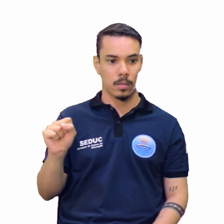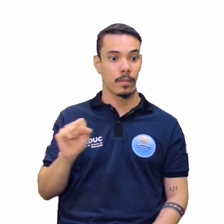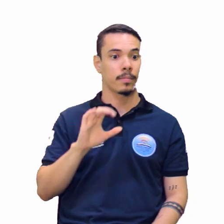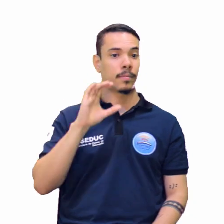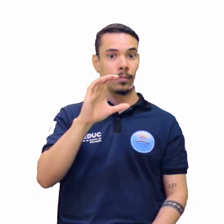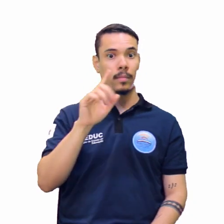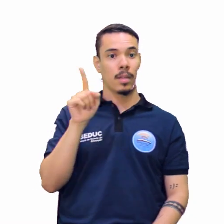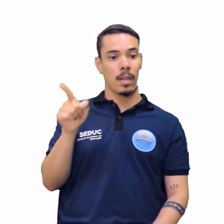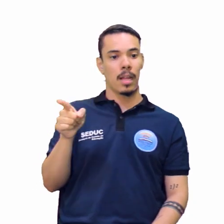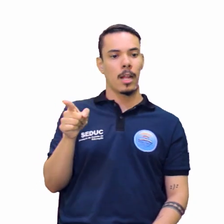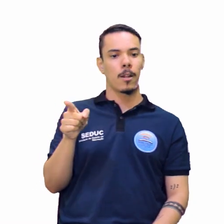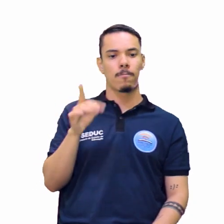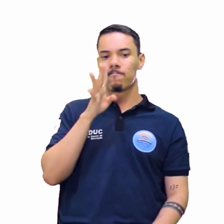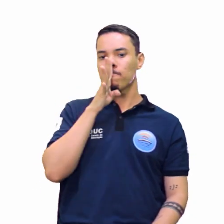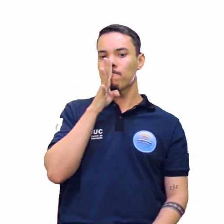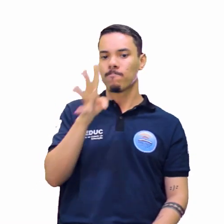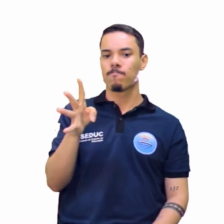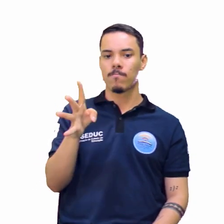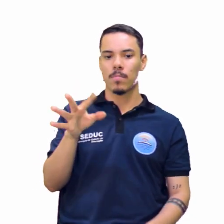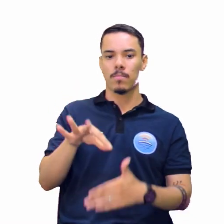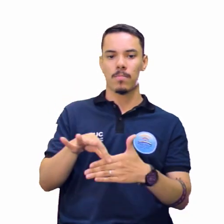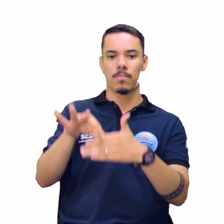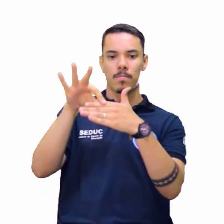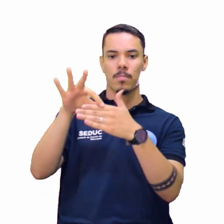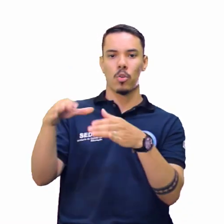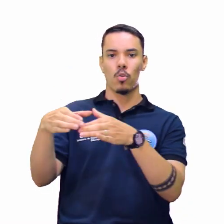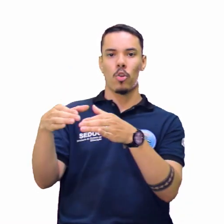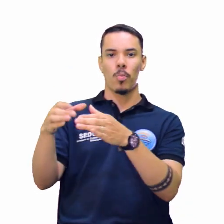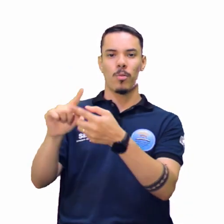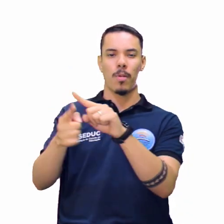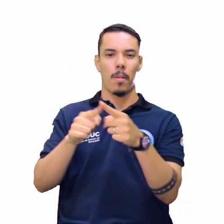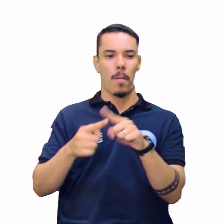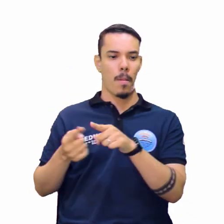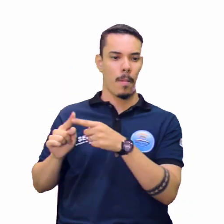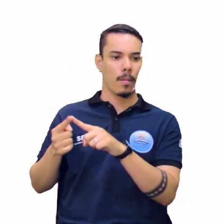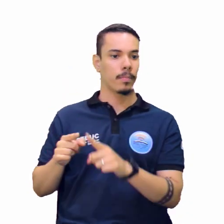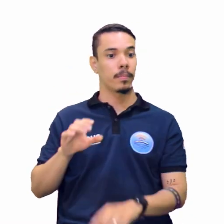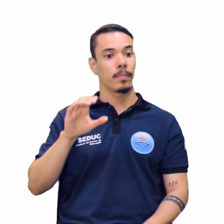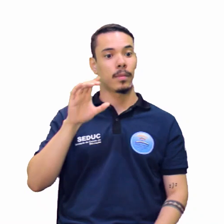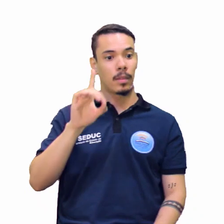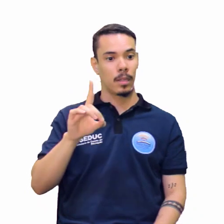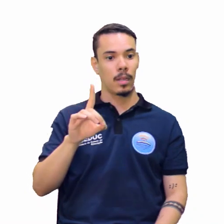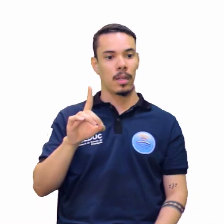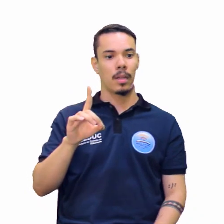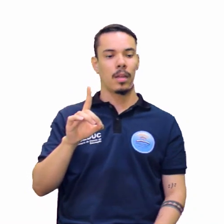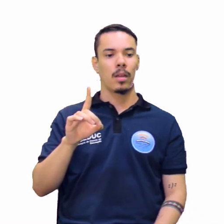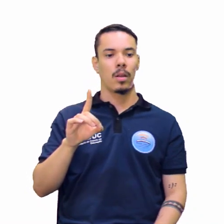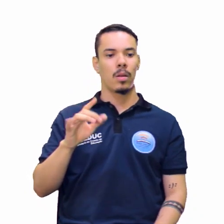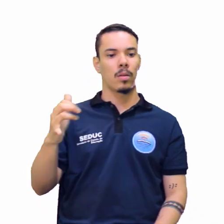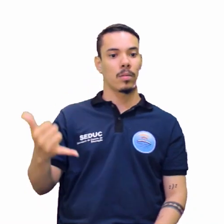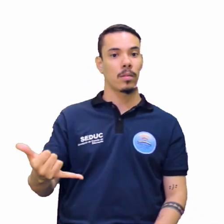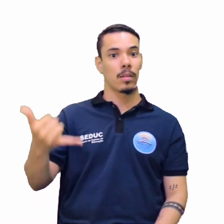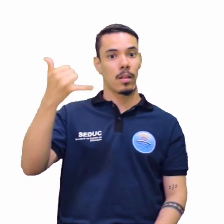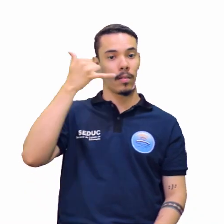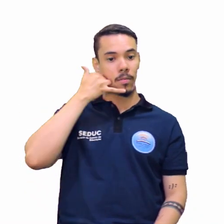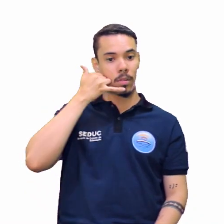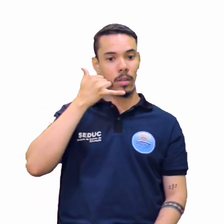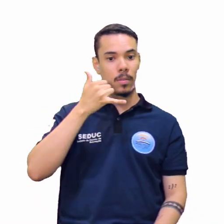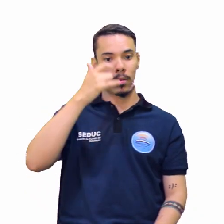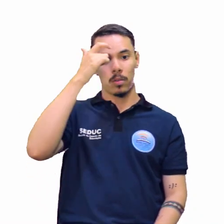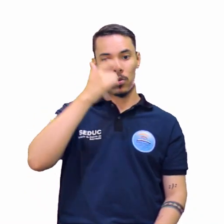ele foi apontado como a cabeça do motim de o telefonema deixou